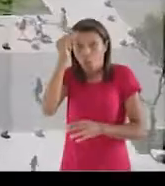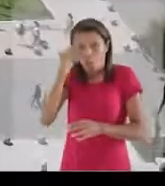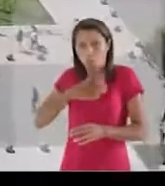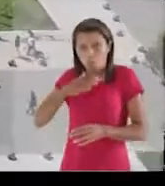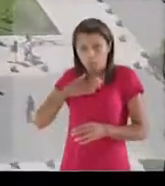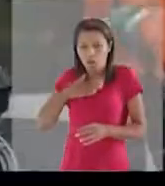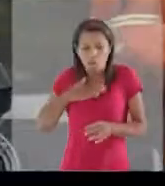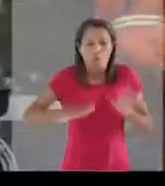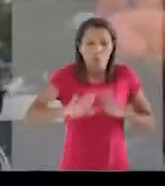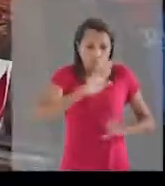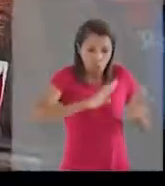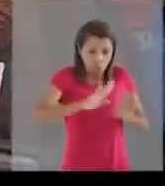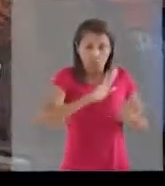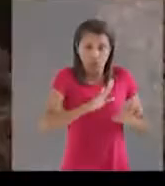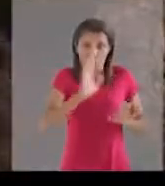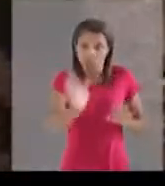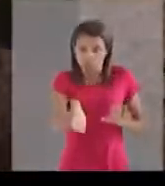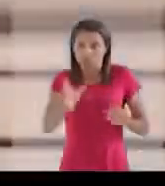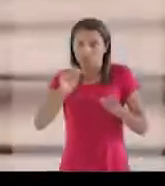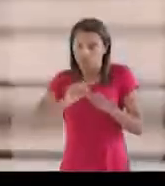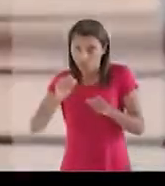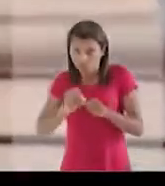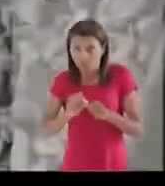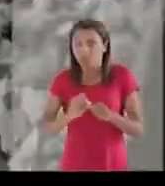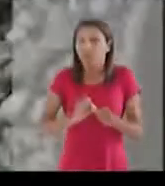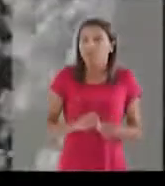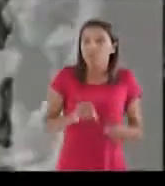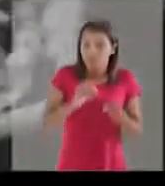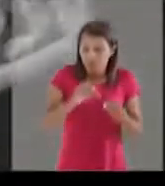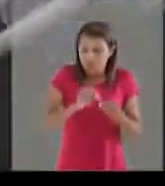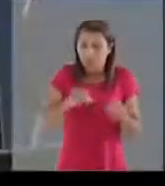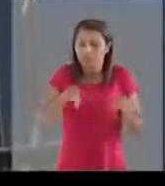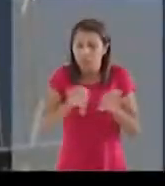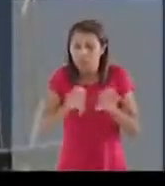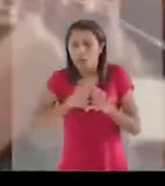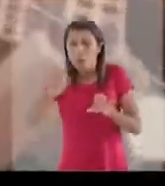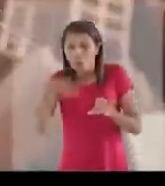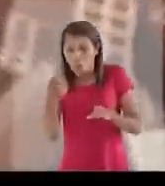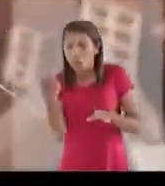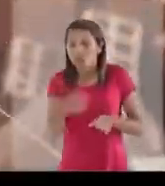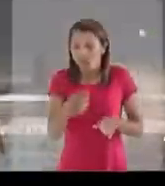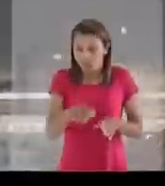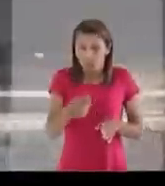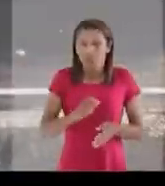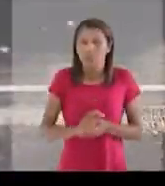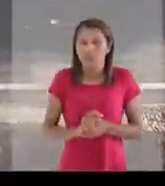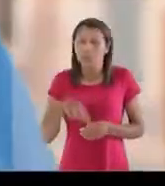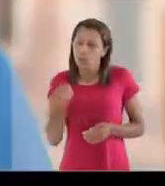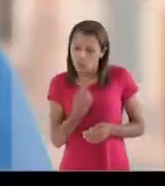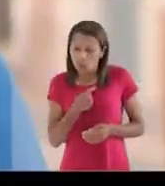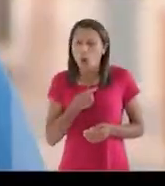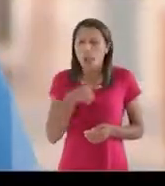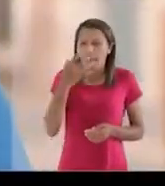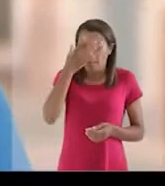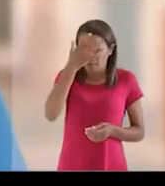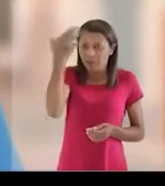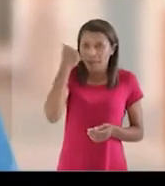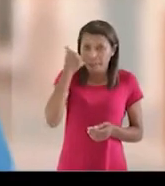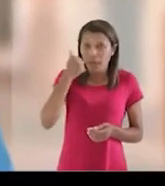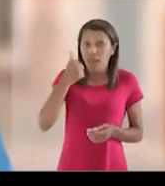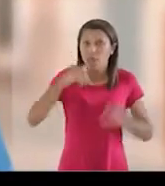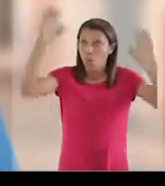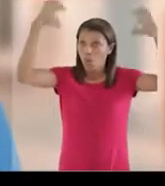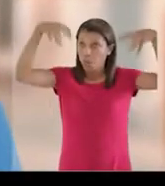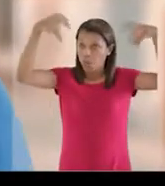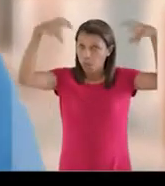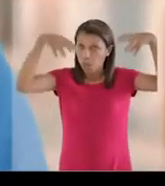vou trabalhar para cuidar do que já foi feito e manter o mesmo ritmo, fazendo as obras que a cidade precisa. Olha, todos nós sabemos que o período das chuvas